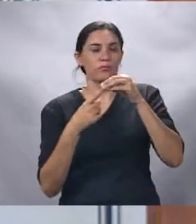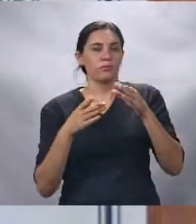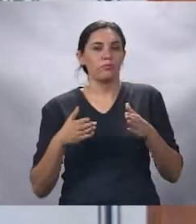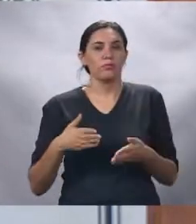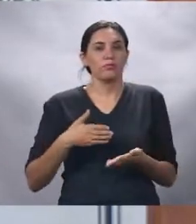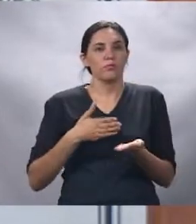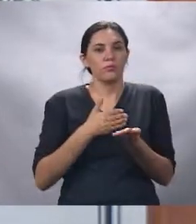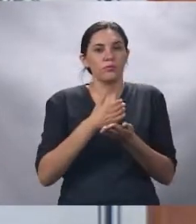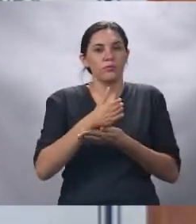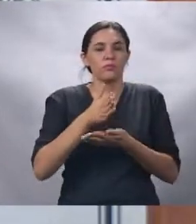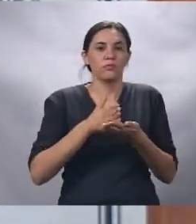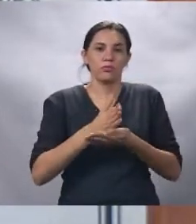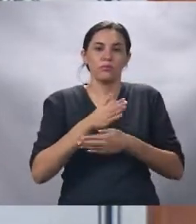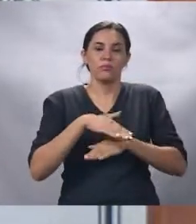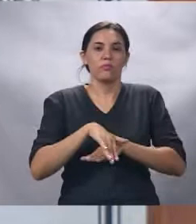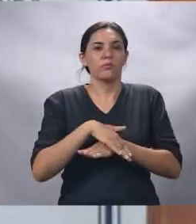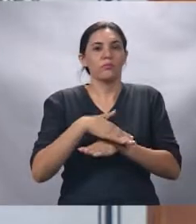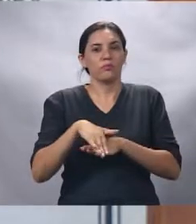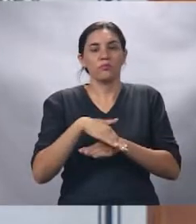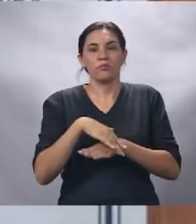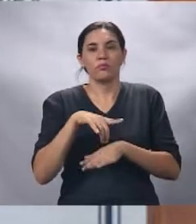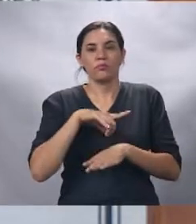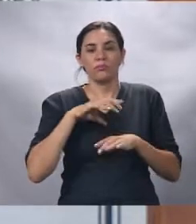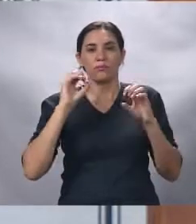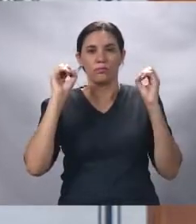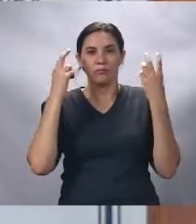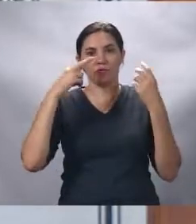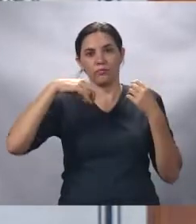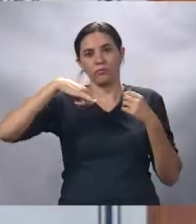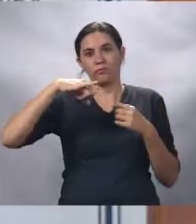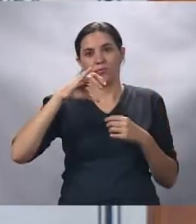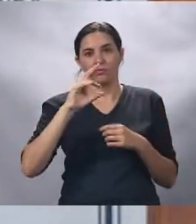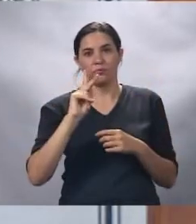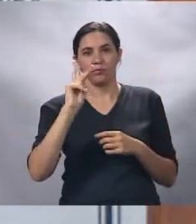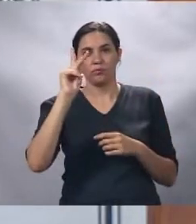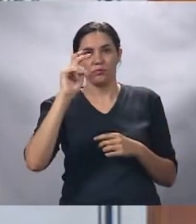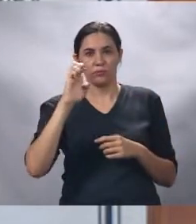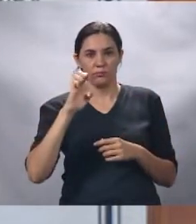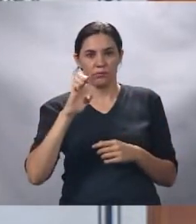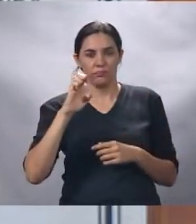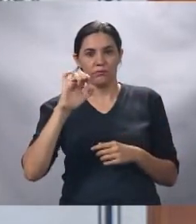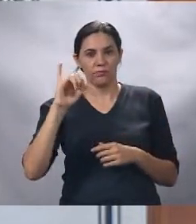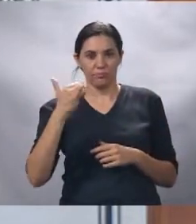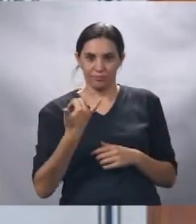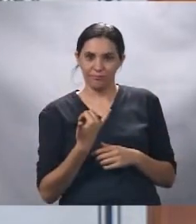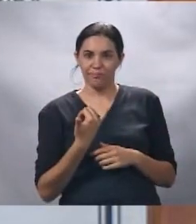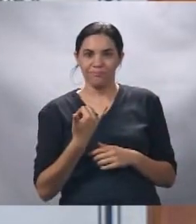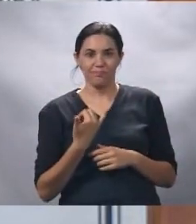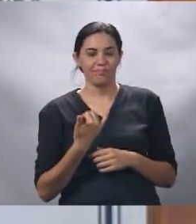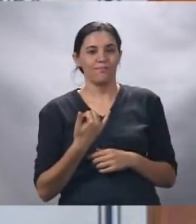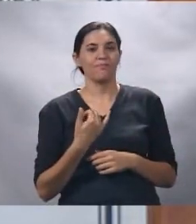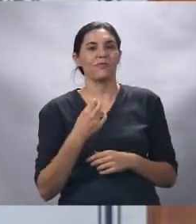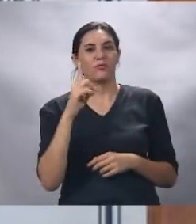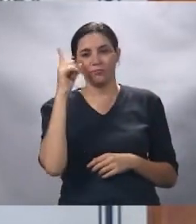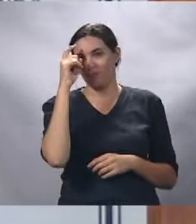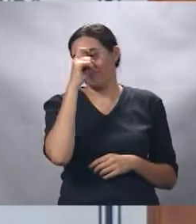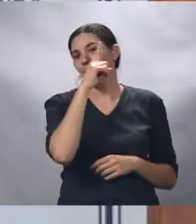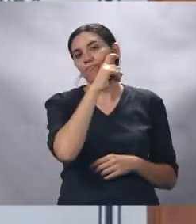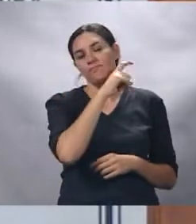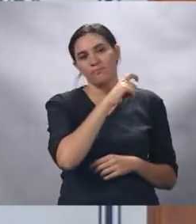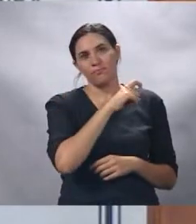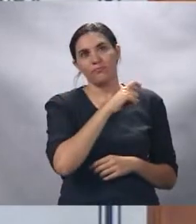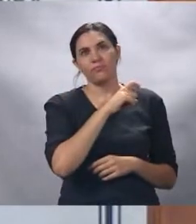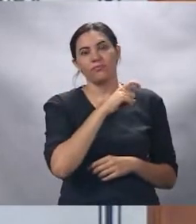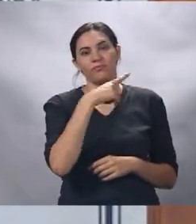ali no Nikkei, complica a vida daquelas pessoas para sair. Não só as pessoas, mas como